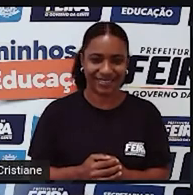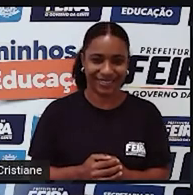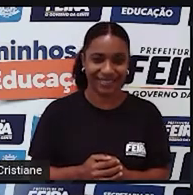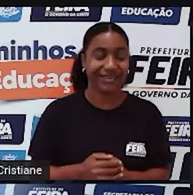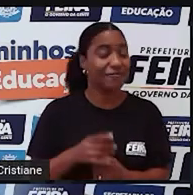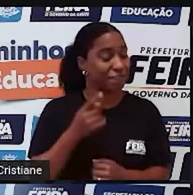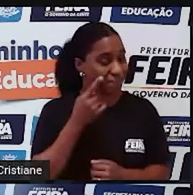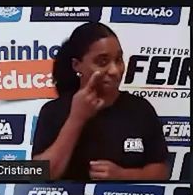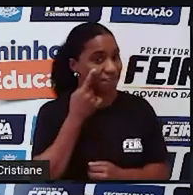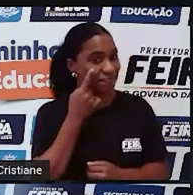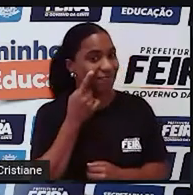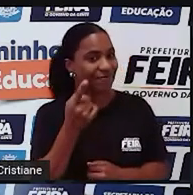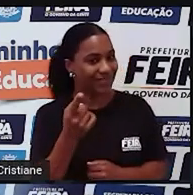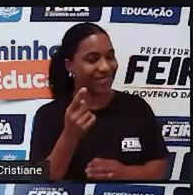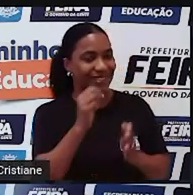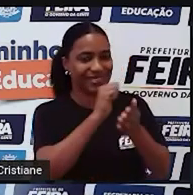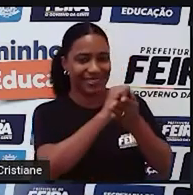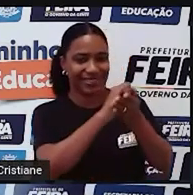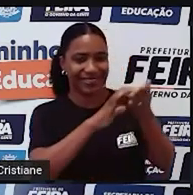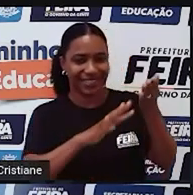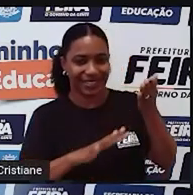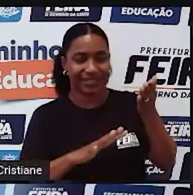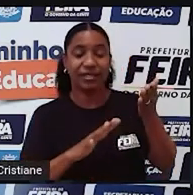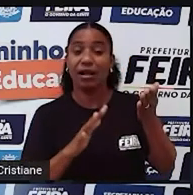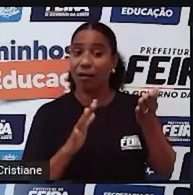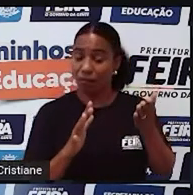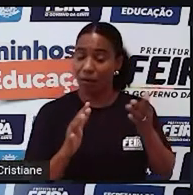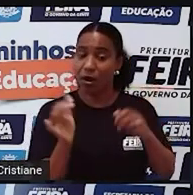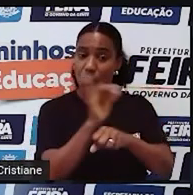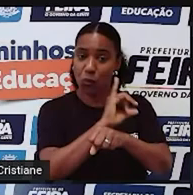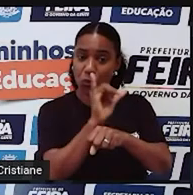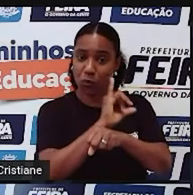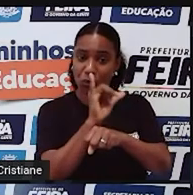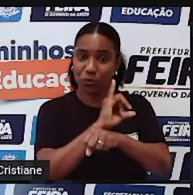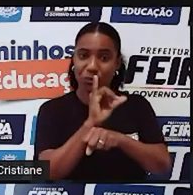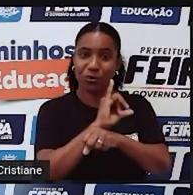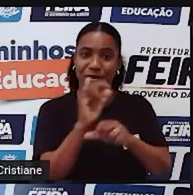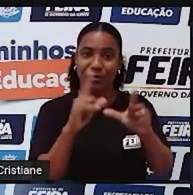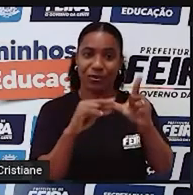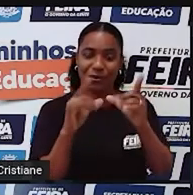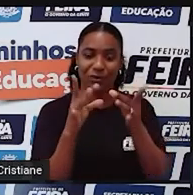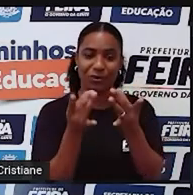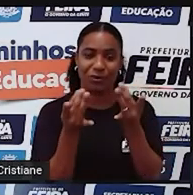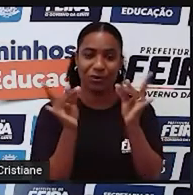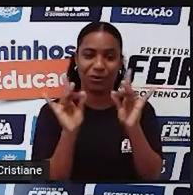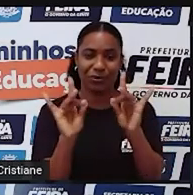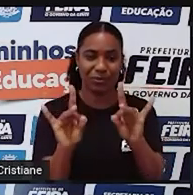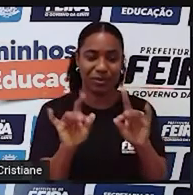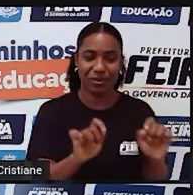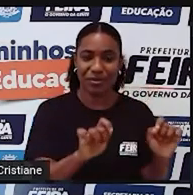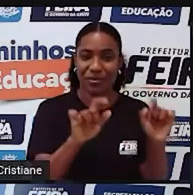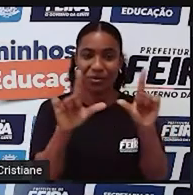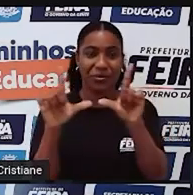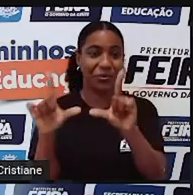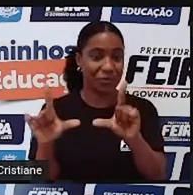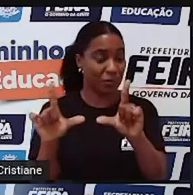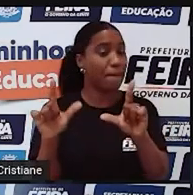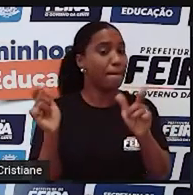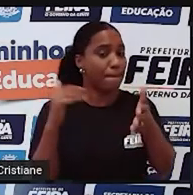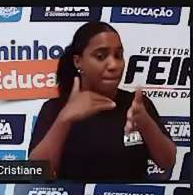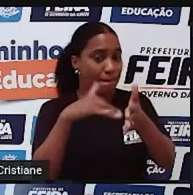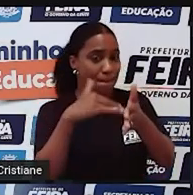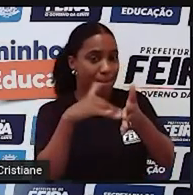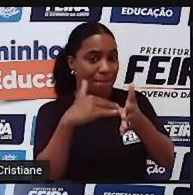Essa atividade está disponível lá no canal da Seduc no YouTube. Caso vocês tenham acesso à internet, não